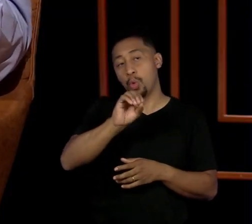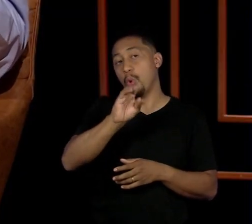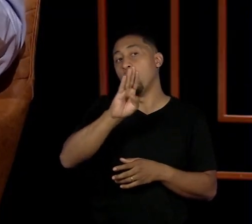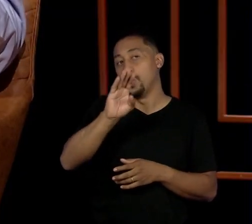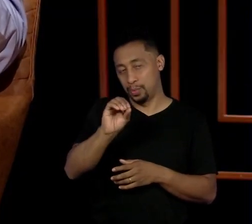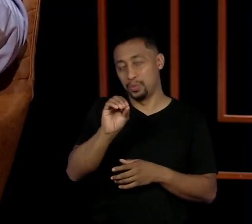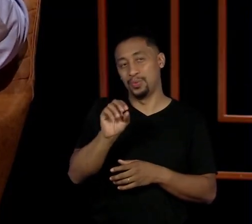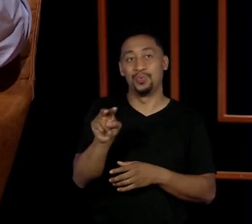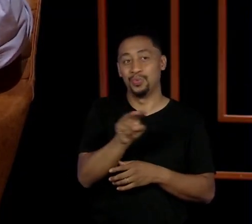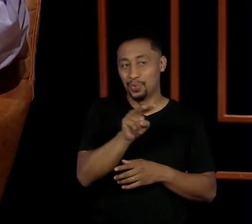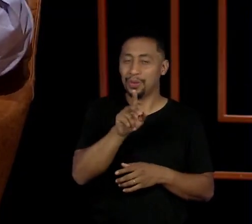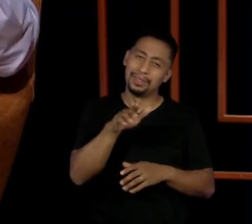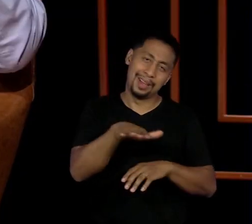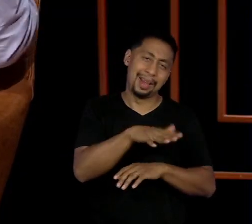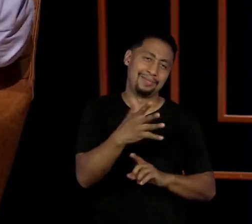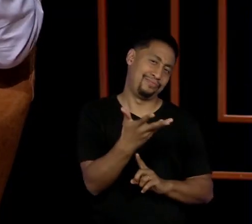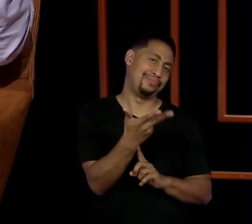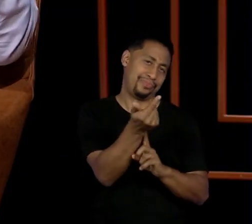cinema, ele